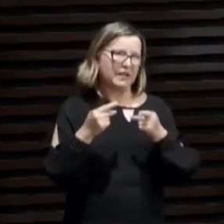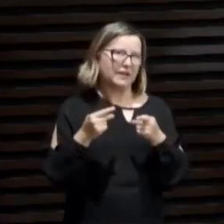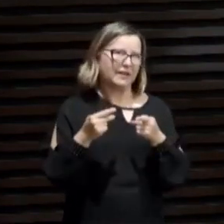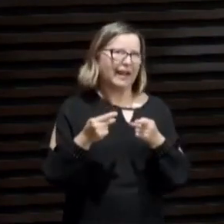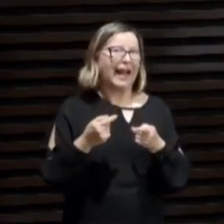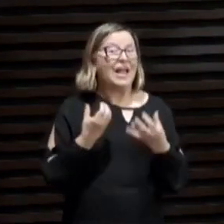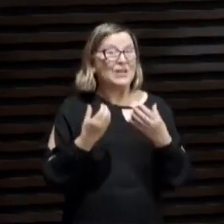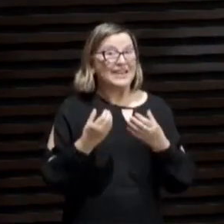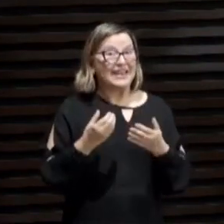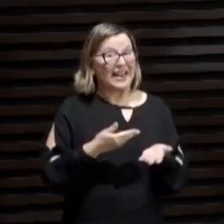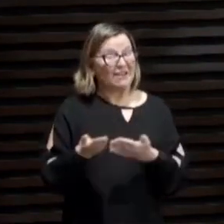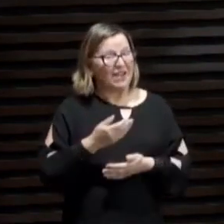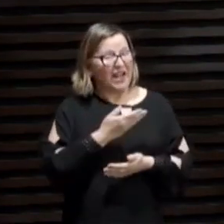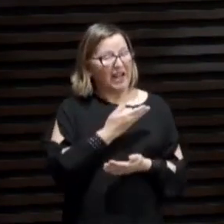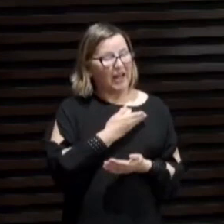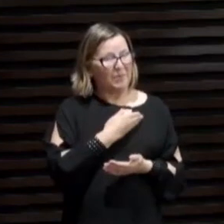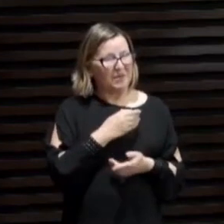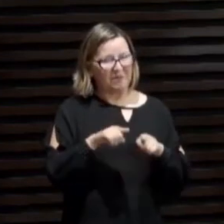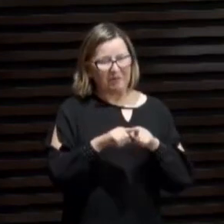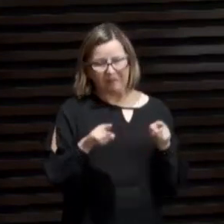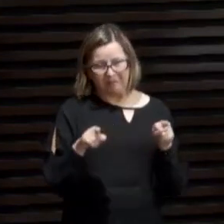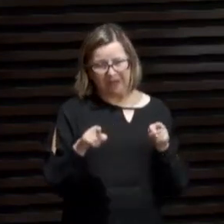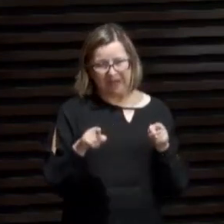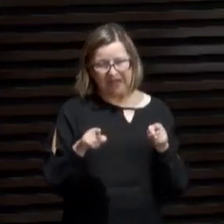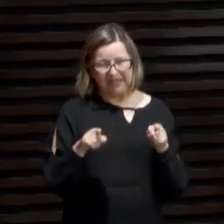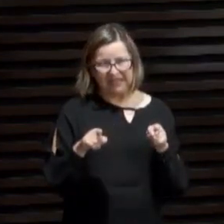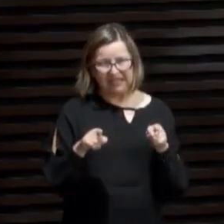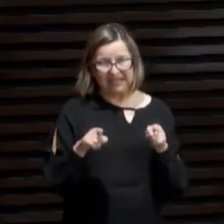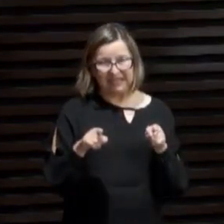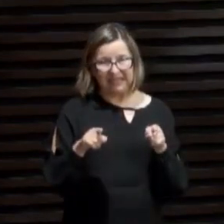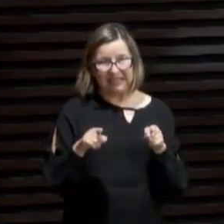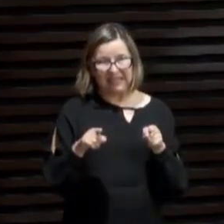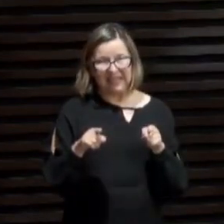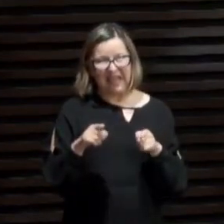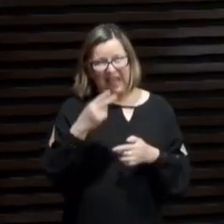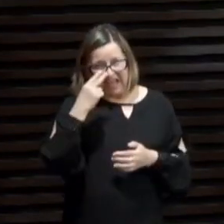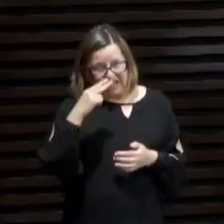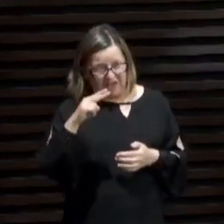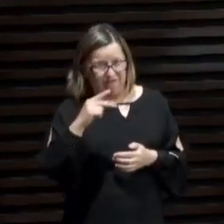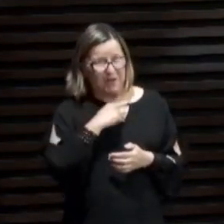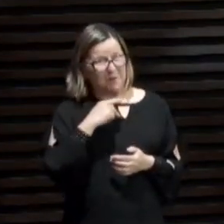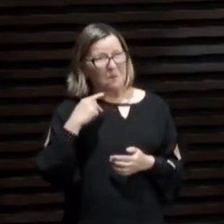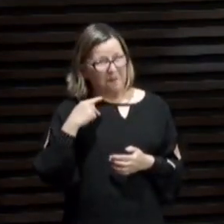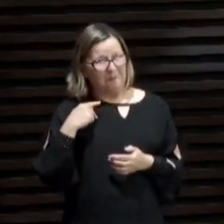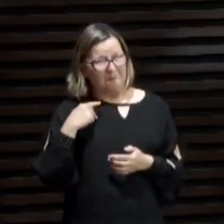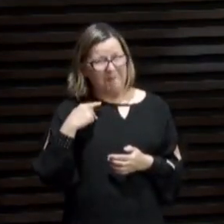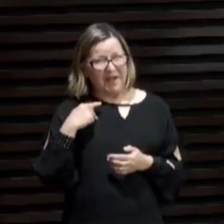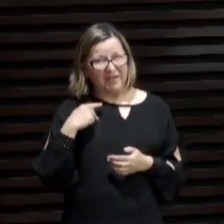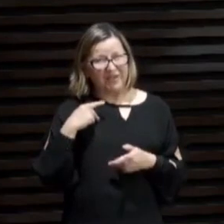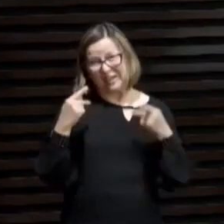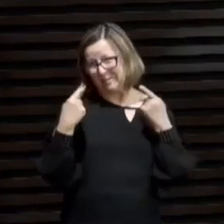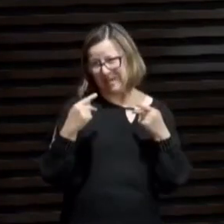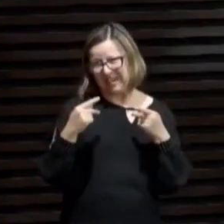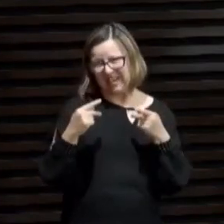mas é fulano que vai pregar, é ciclano que vai pregar, é beltrano que vai pregar, eu não vou